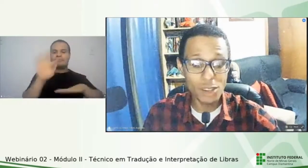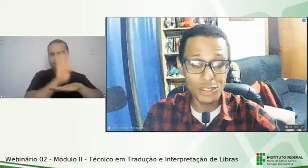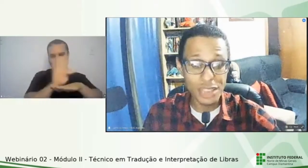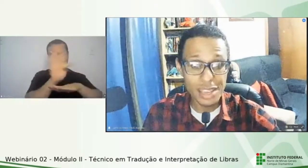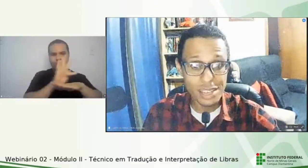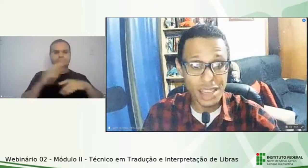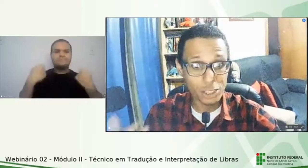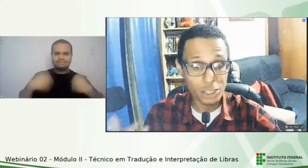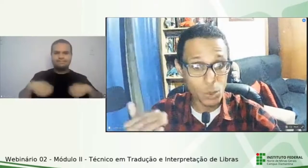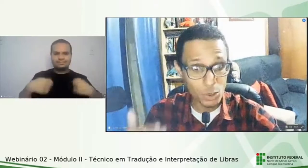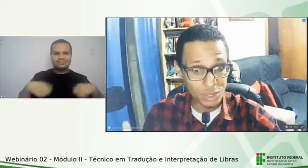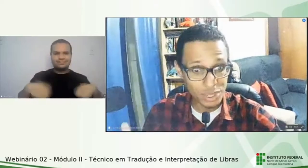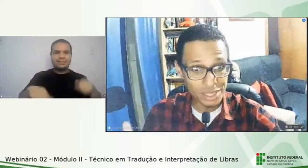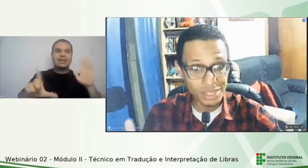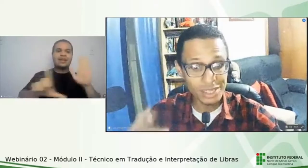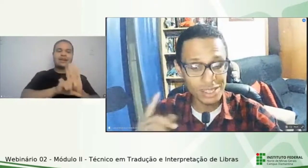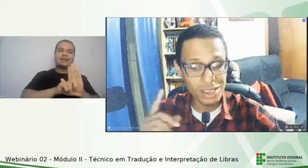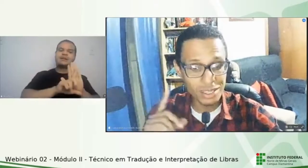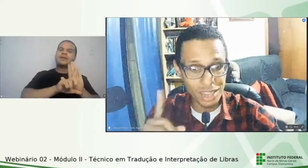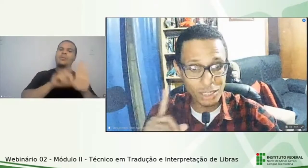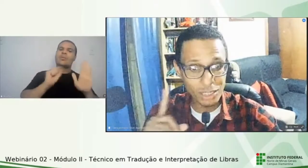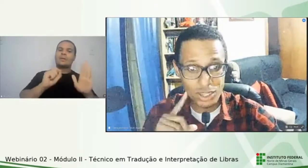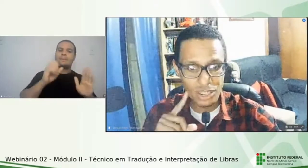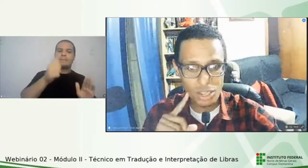a nossa lei, que é a 12.319,